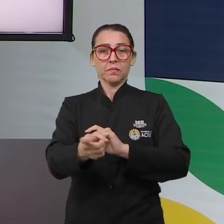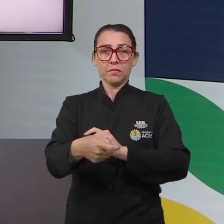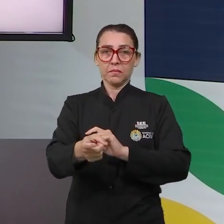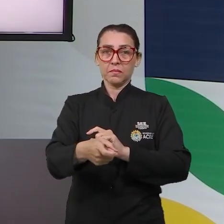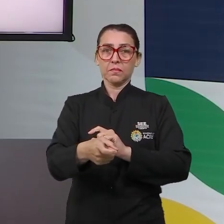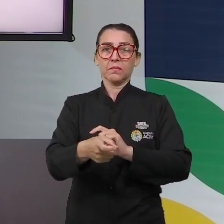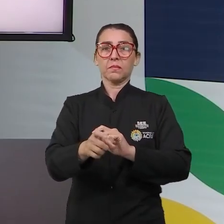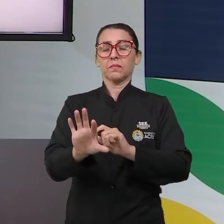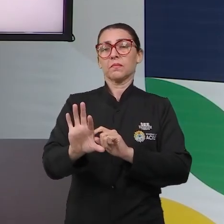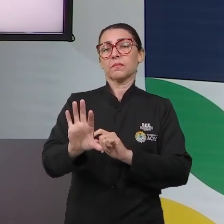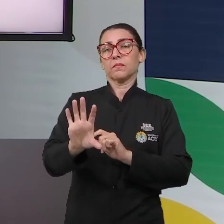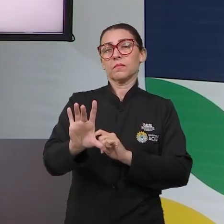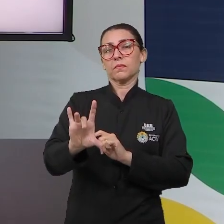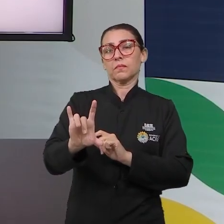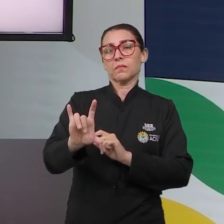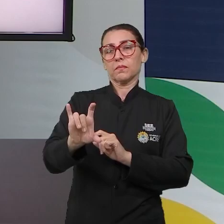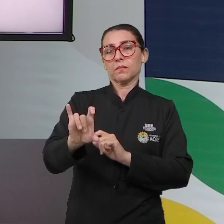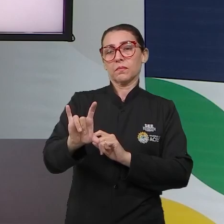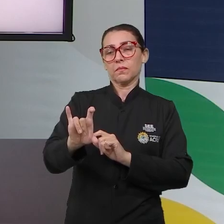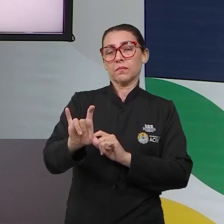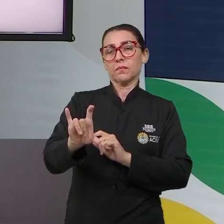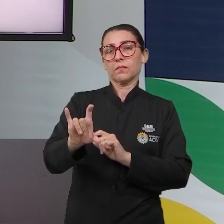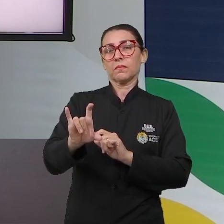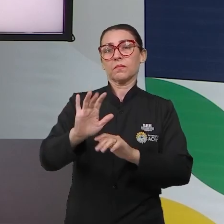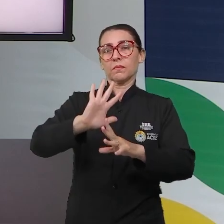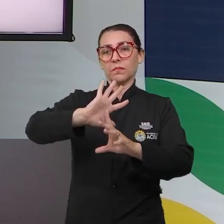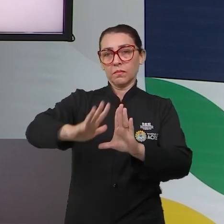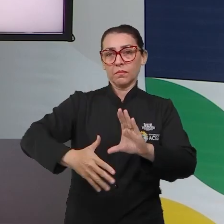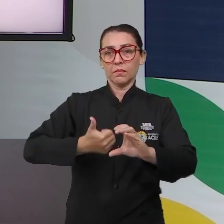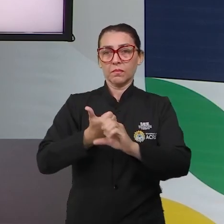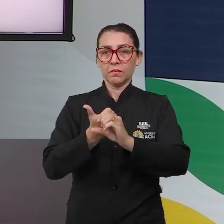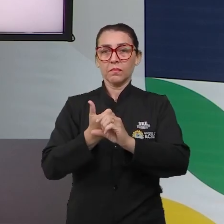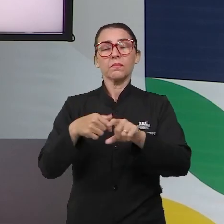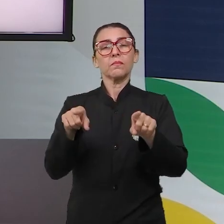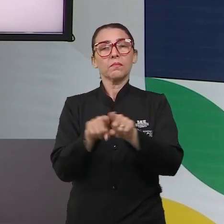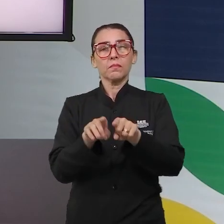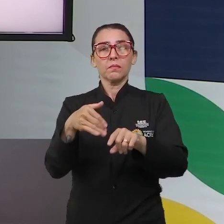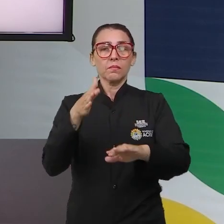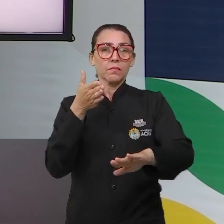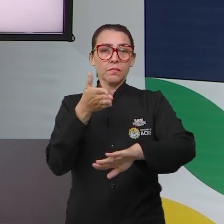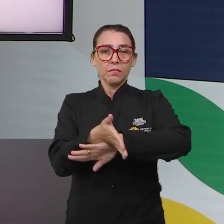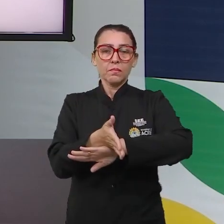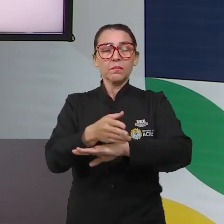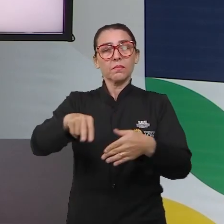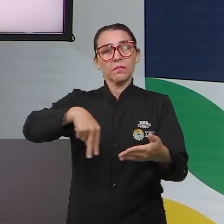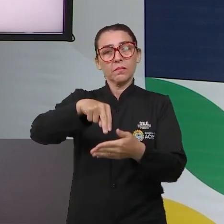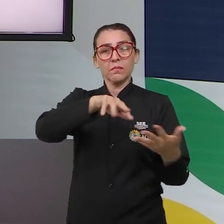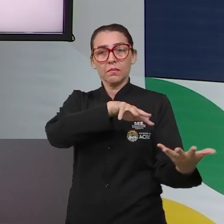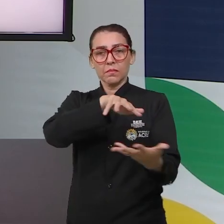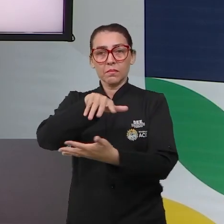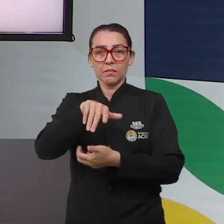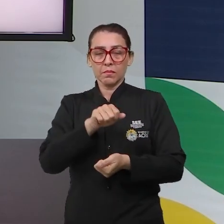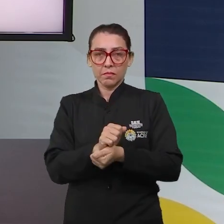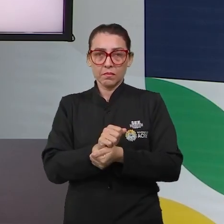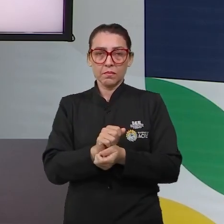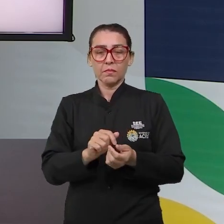TikTok, Instagram, YouTube e tantas outras que existem, a gente tem mais acesso a danças pelo mundo mesmo. A gente não conhece